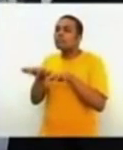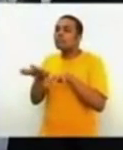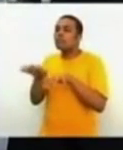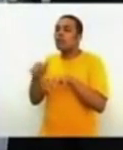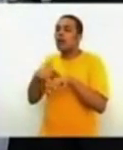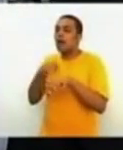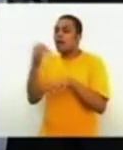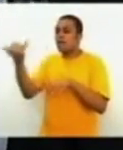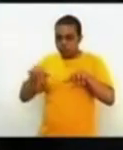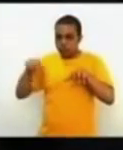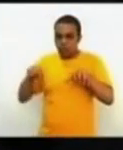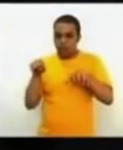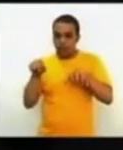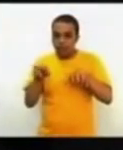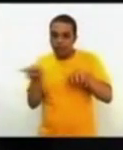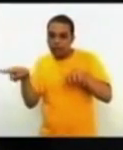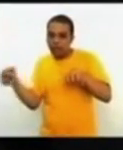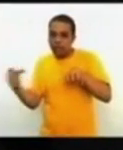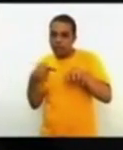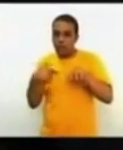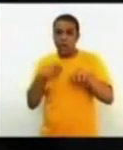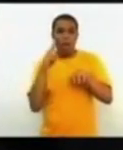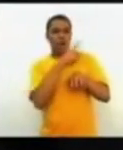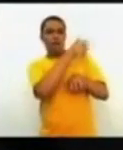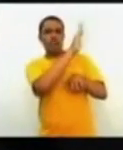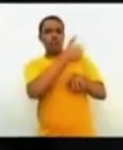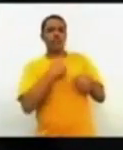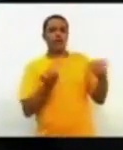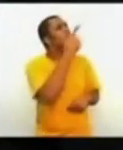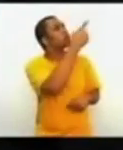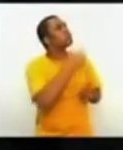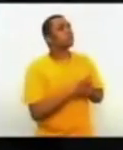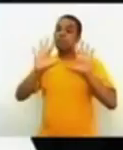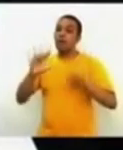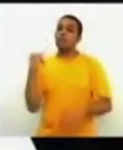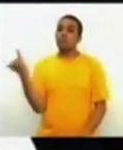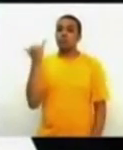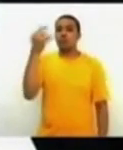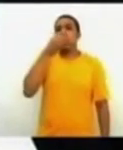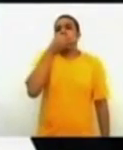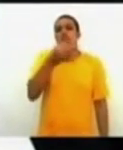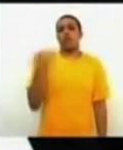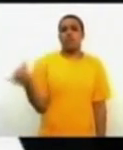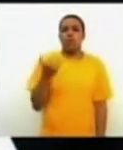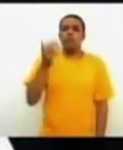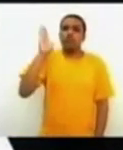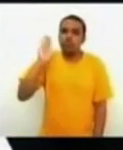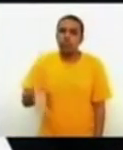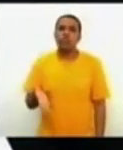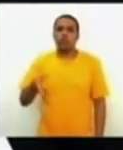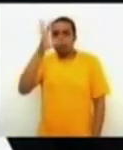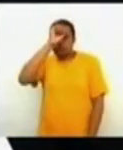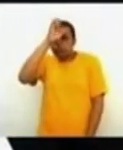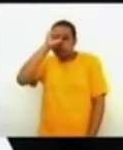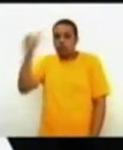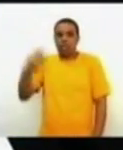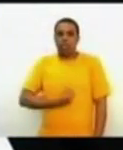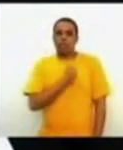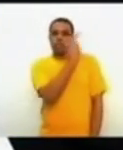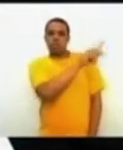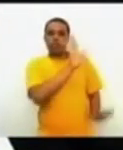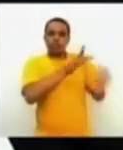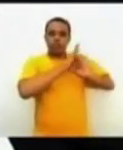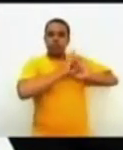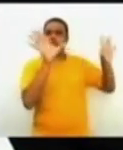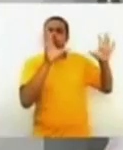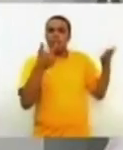vai falando esquerda, direita. Direita. Ó, direita. Esquerda. O Gustavo, ele se vira tanto, porque eu acho